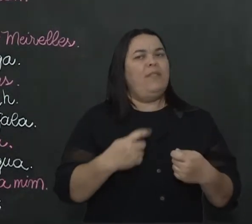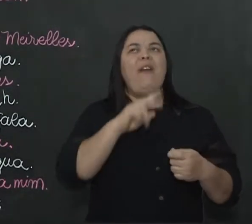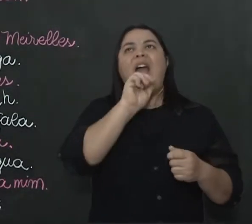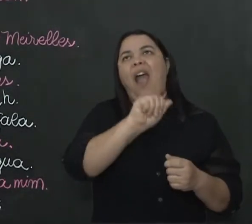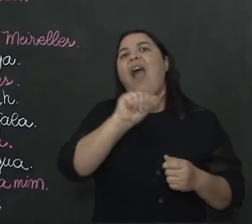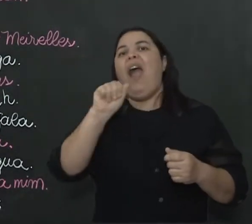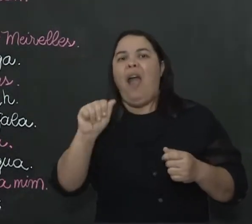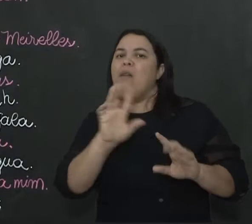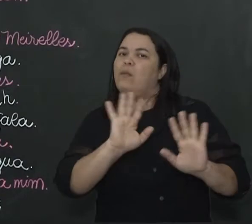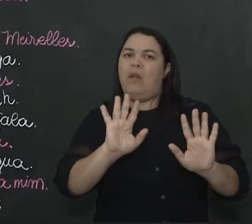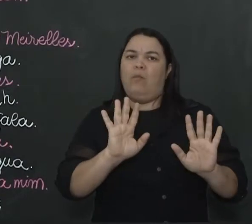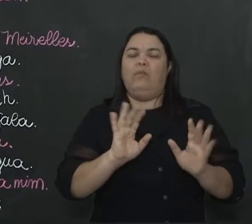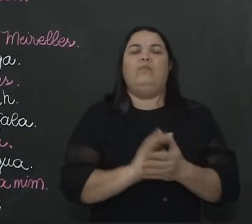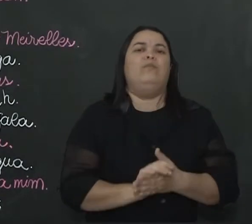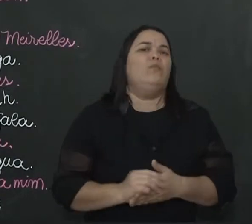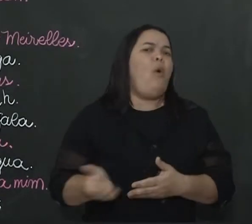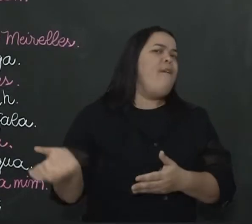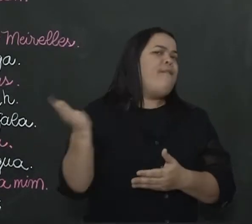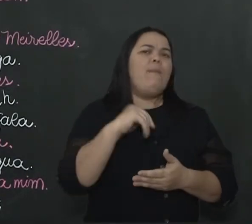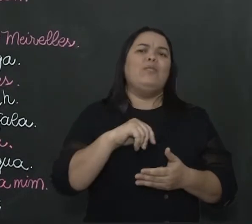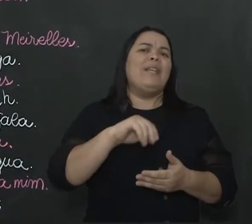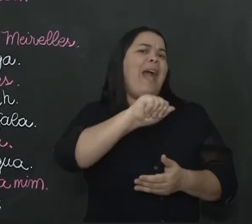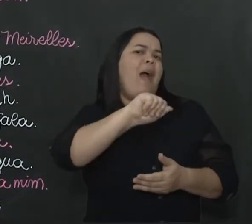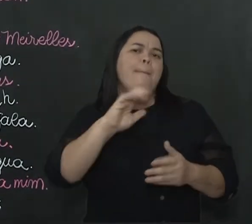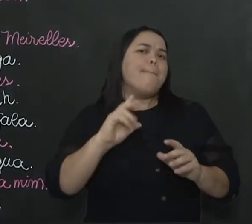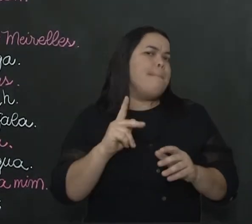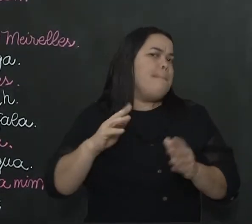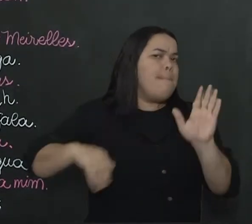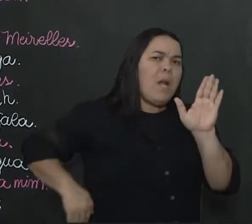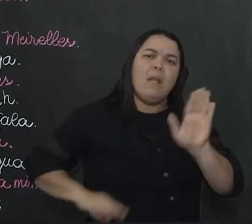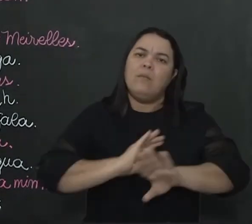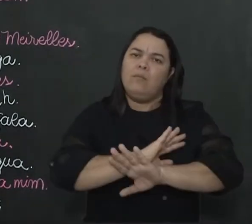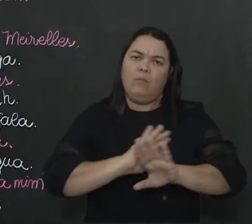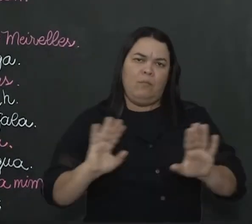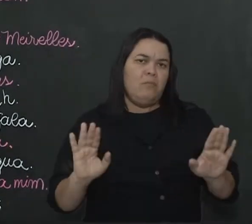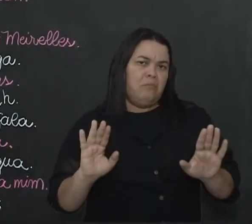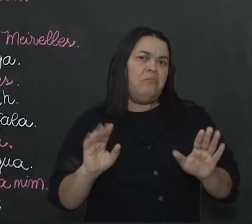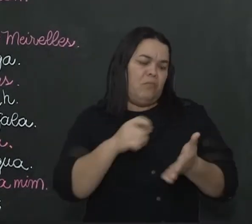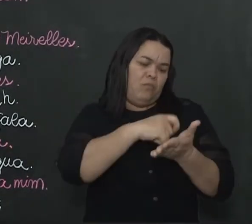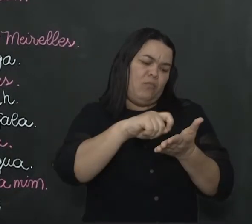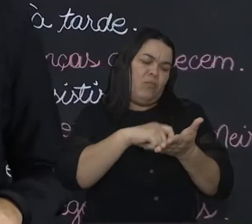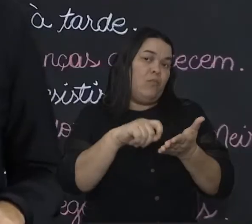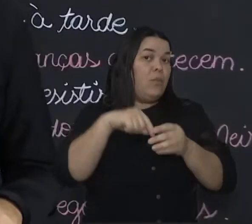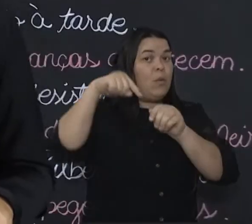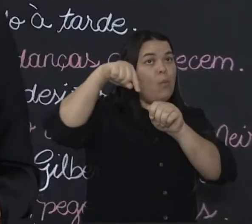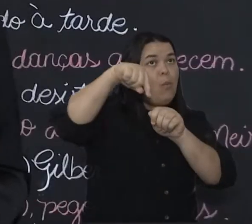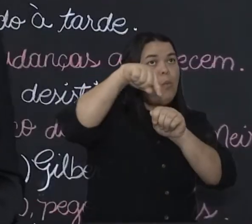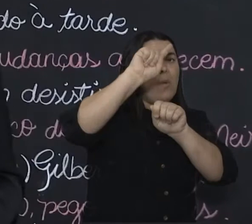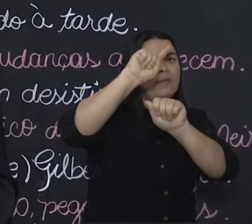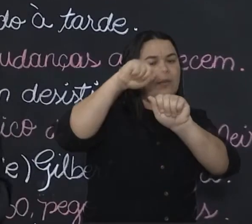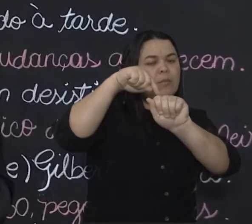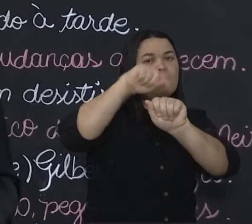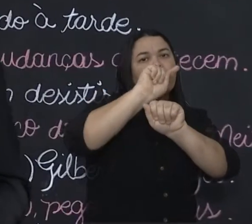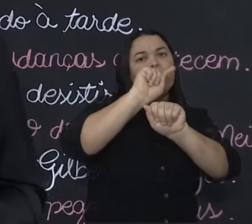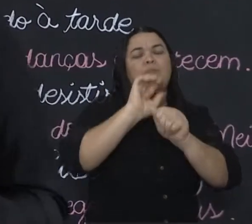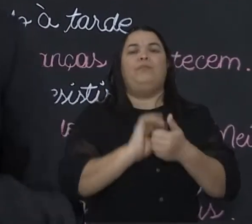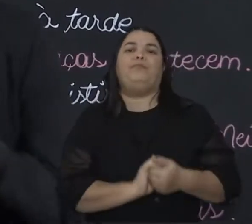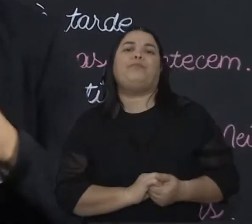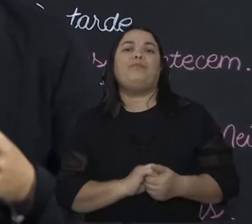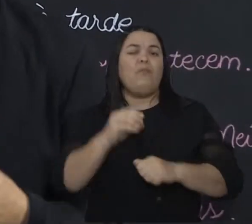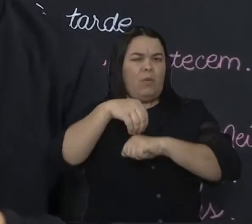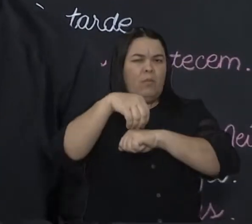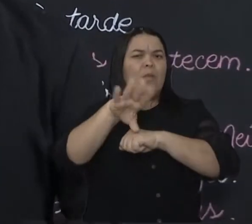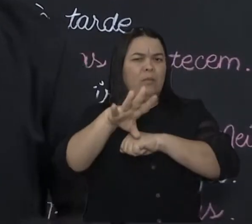vamos à praia. No entanto, quando a gente for escrever isso, é importante saber que tem que sinalizar com o acento. Uma dica que as pessoas costumam dar e